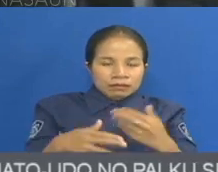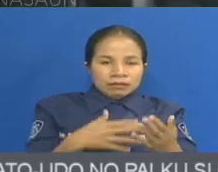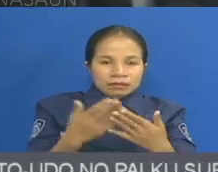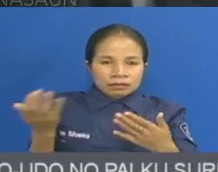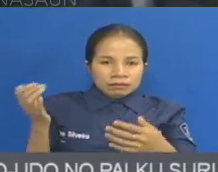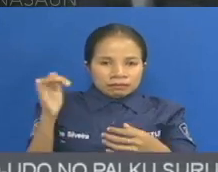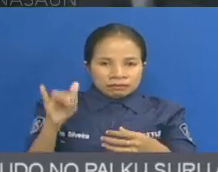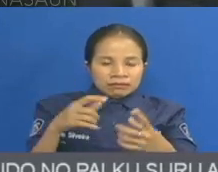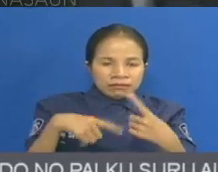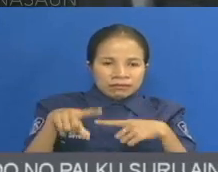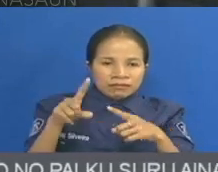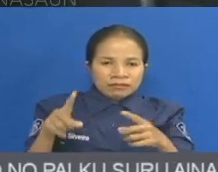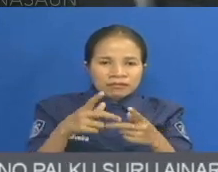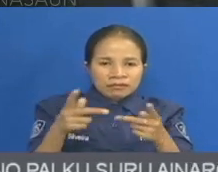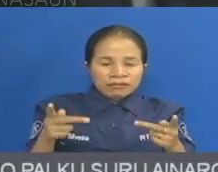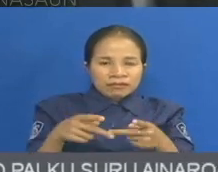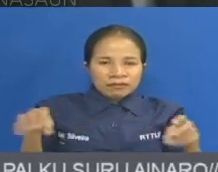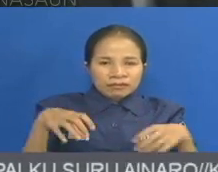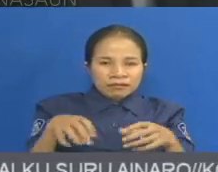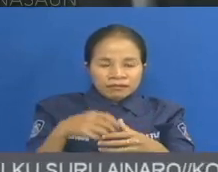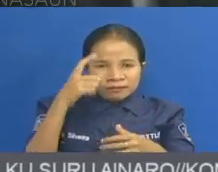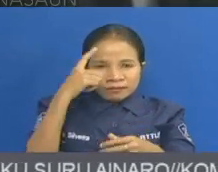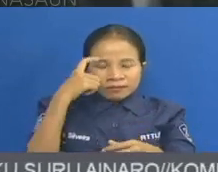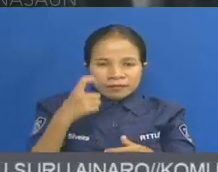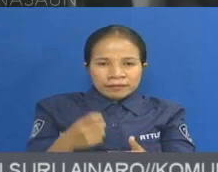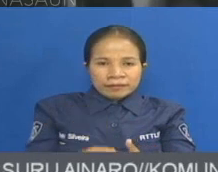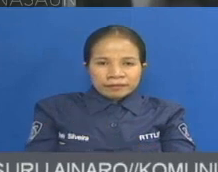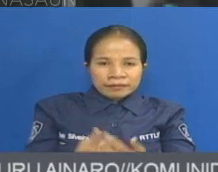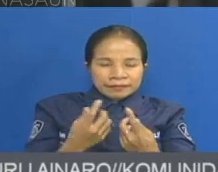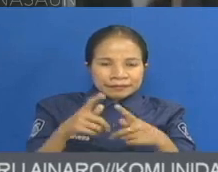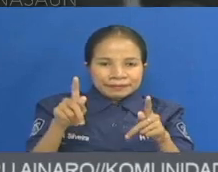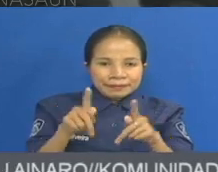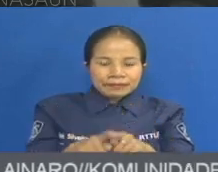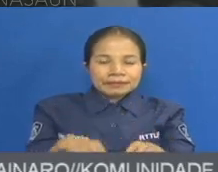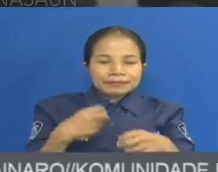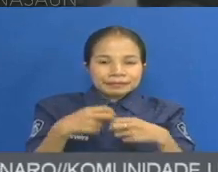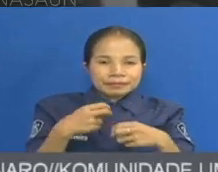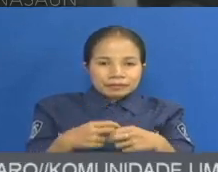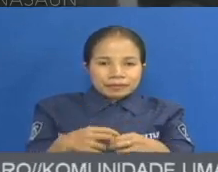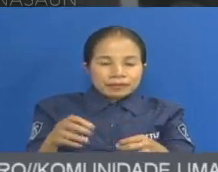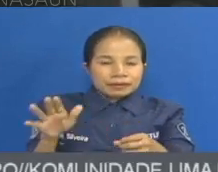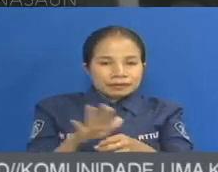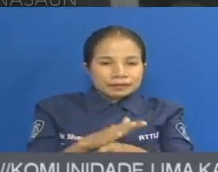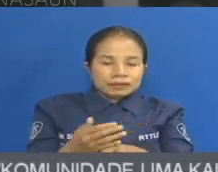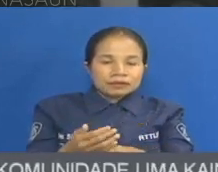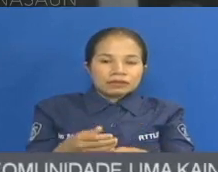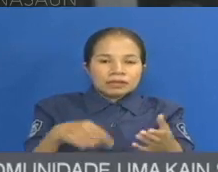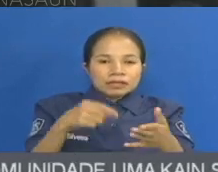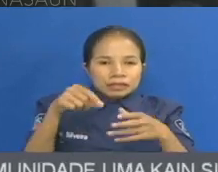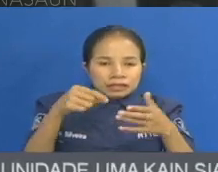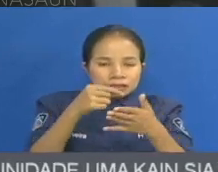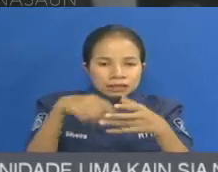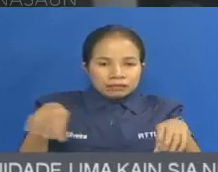vai fati em serviço linha. Camarai maca companheira conhece, conclui serviço do contrato ne bem maca